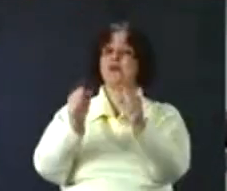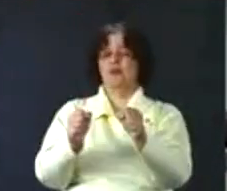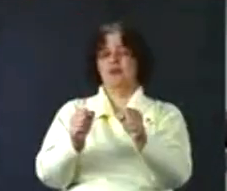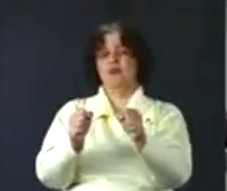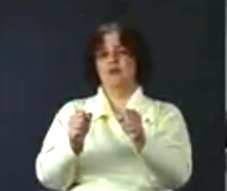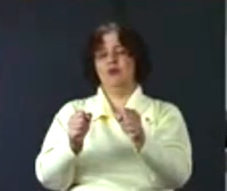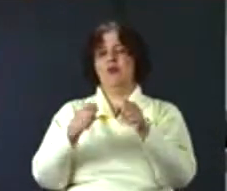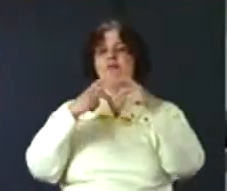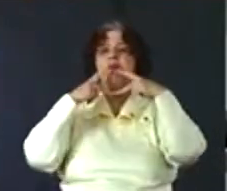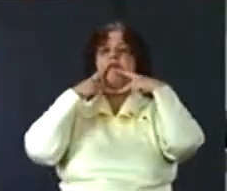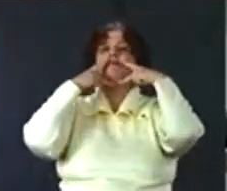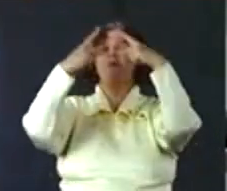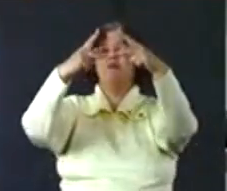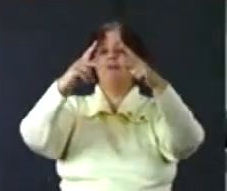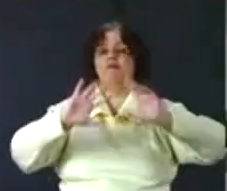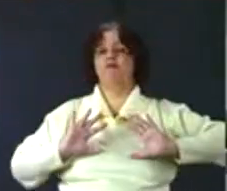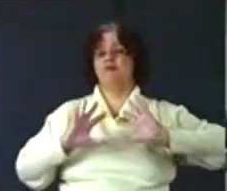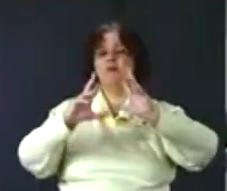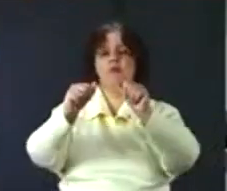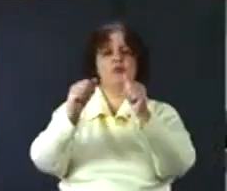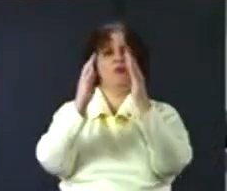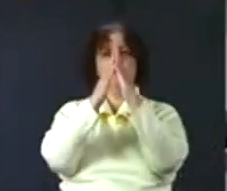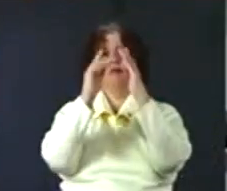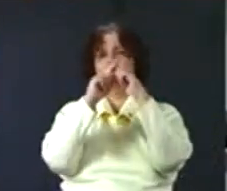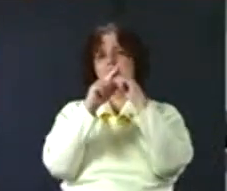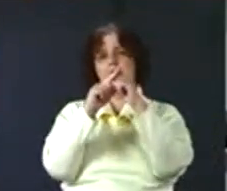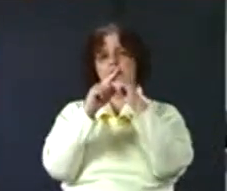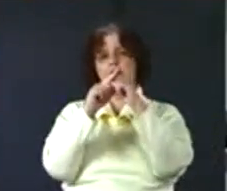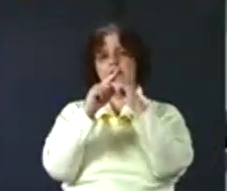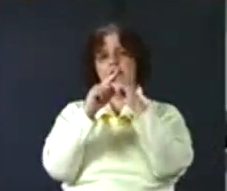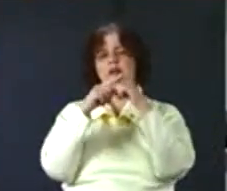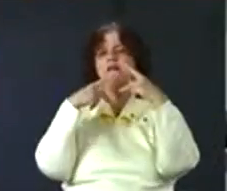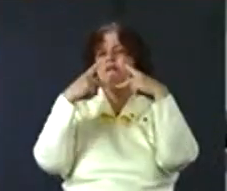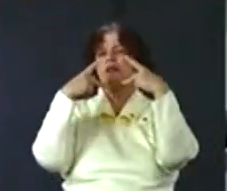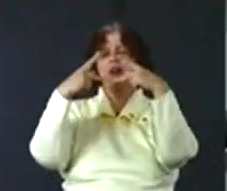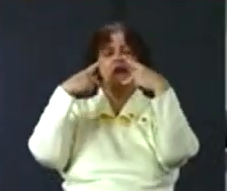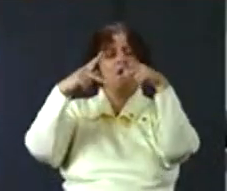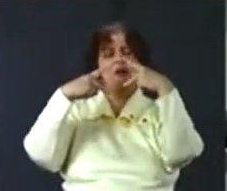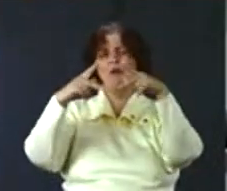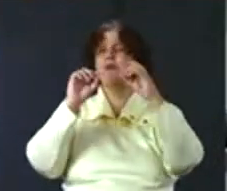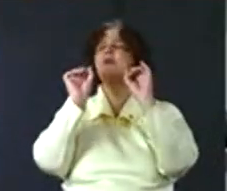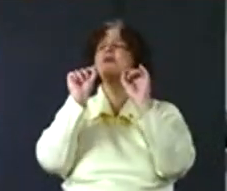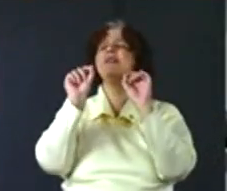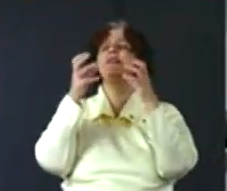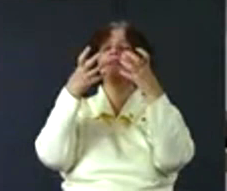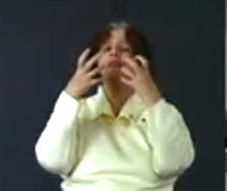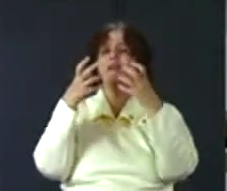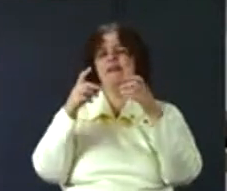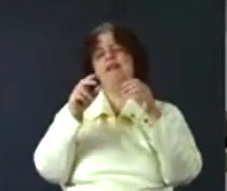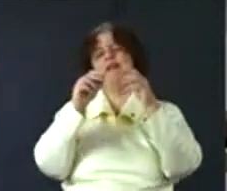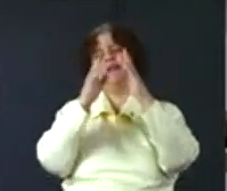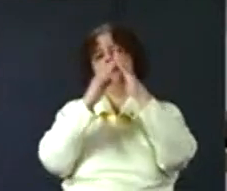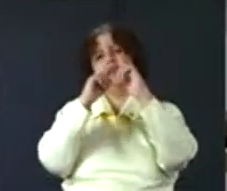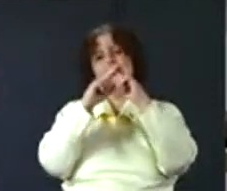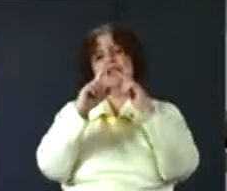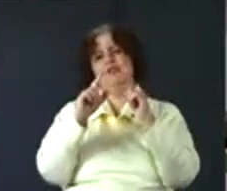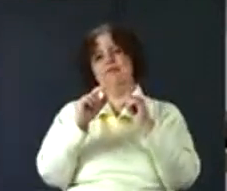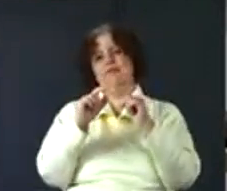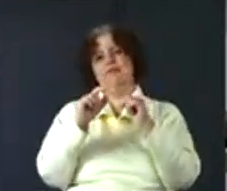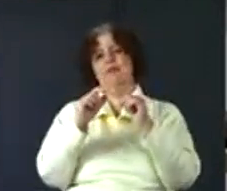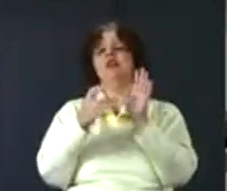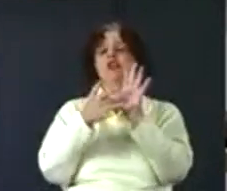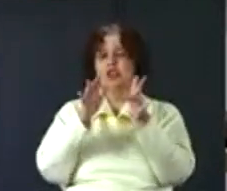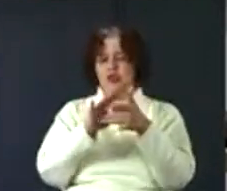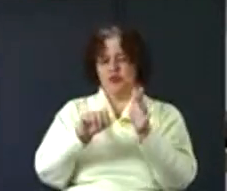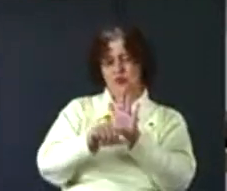Esmirna, mas todas as igrejas da Ásia Menor. Mas que coisa linda, ele é o primeiro, ele é o último,